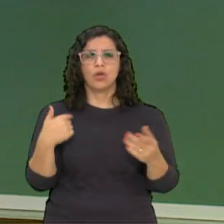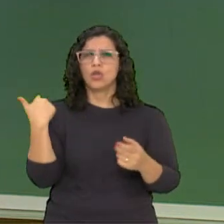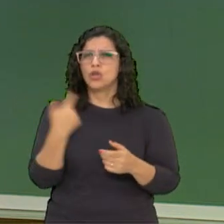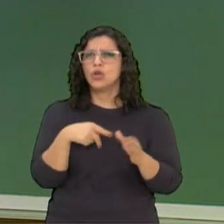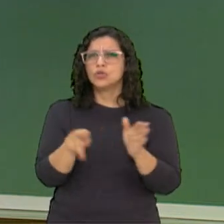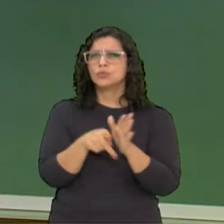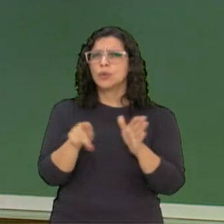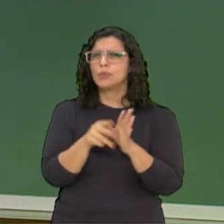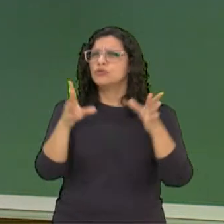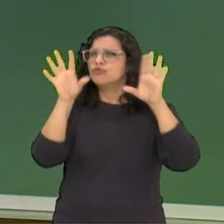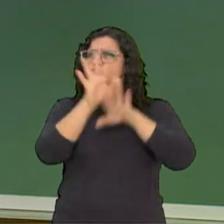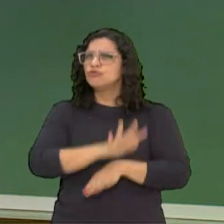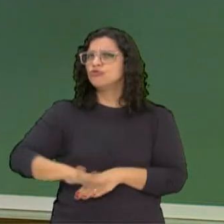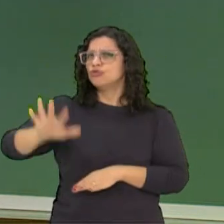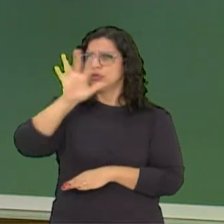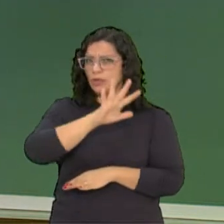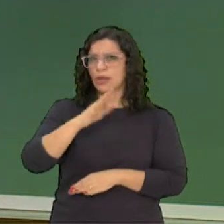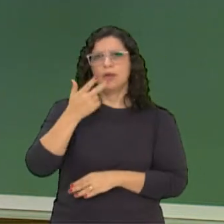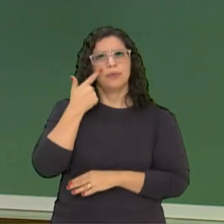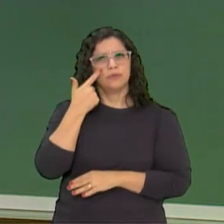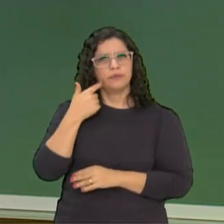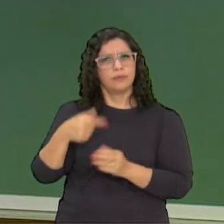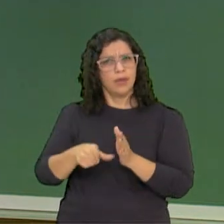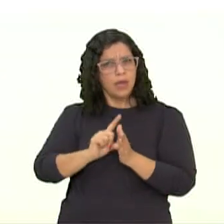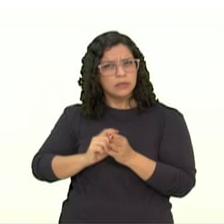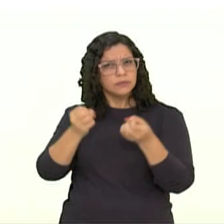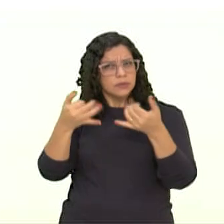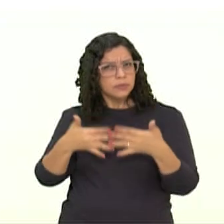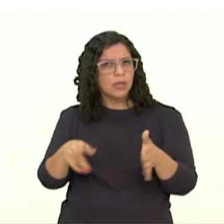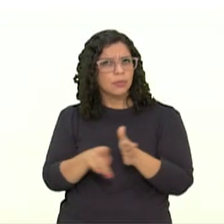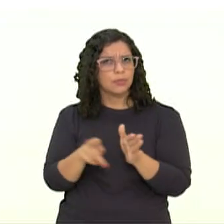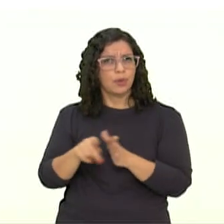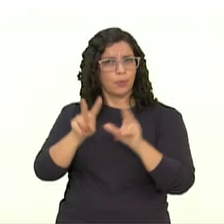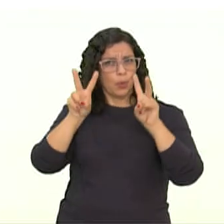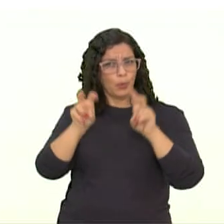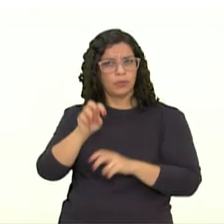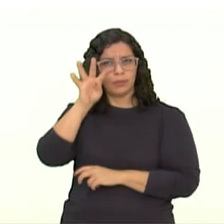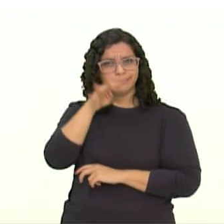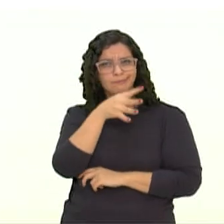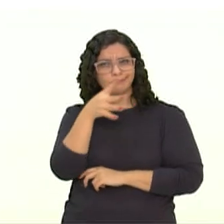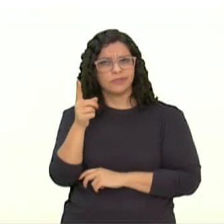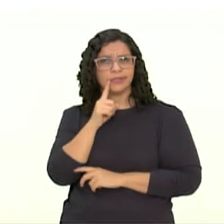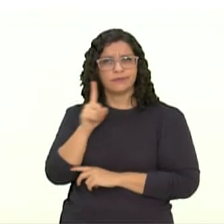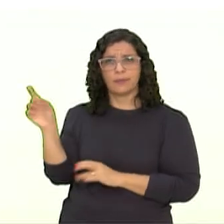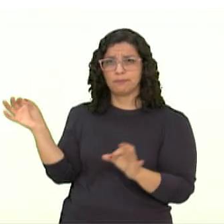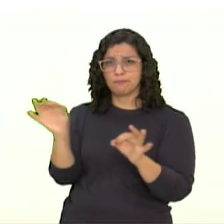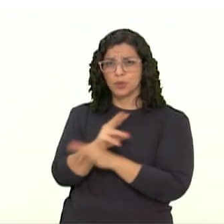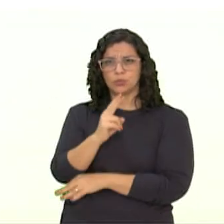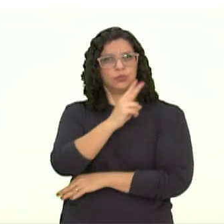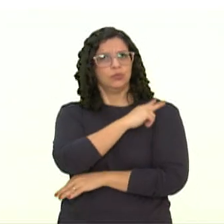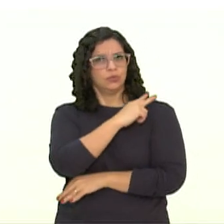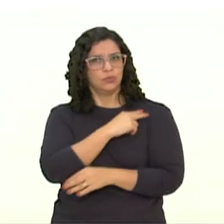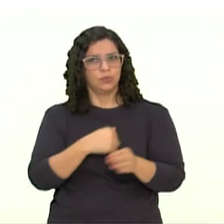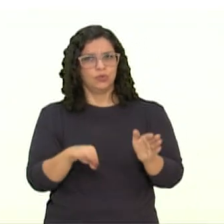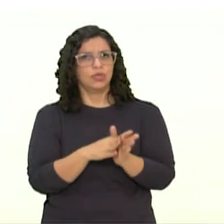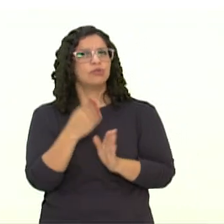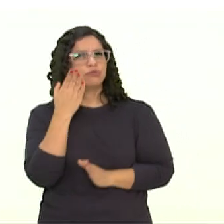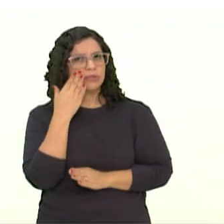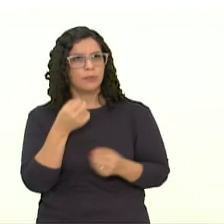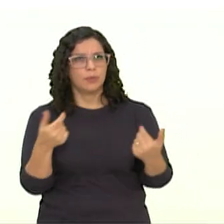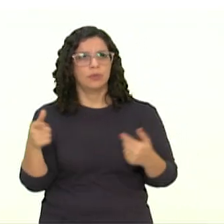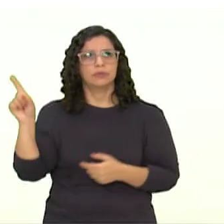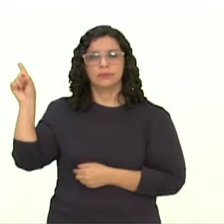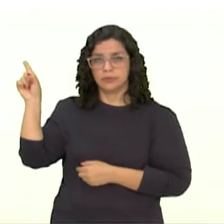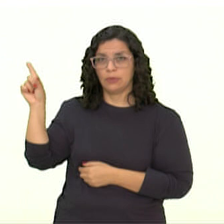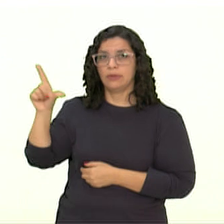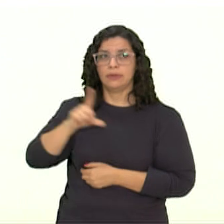vai ver o tecido, mas vamos dar uma adiantada, uma antecipadinha no assunto, mas você já chegar preparado na segunda série lá. Então o sistema